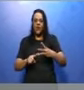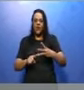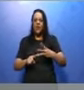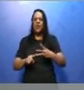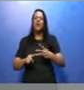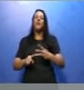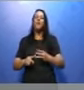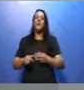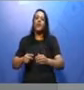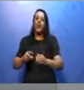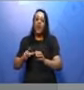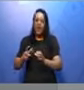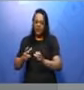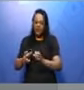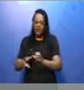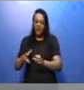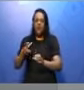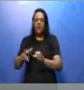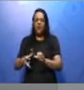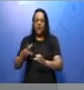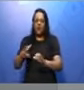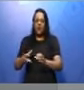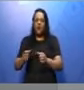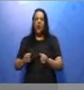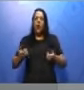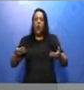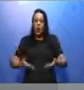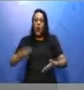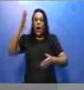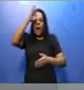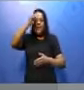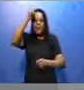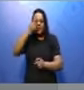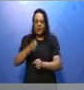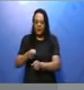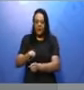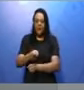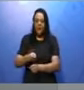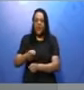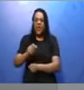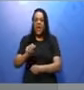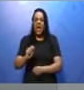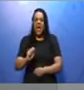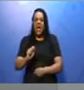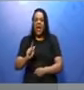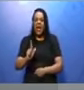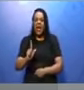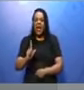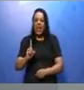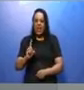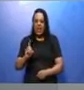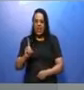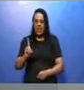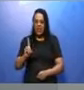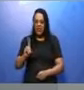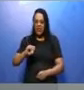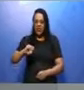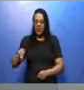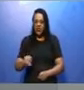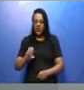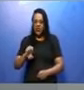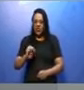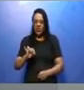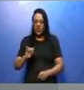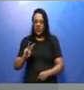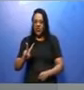futuramente. Hoje nós vamos focar nas adjetivas, esse termo, ele é conhecido.